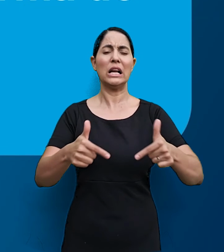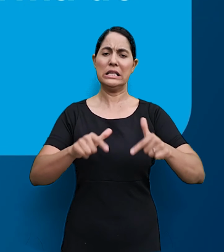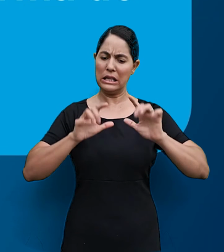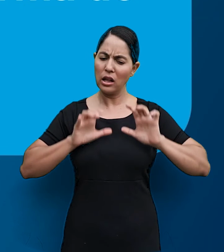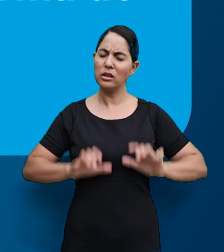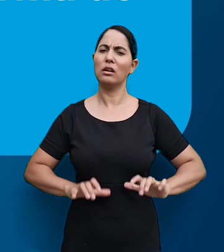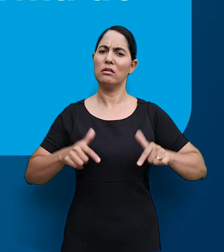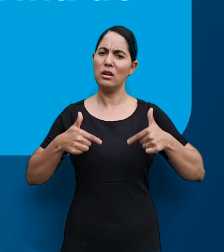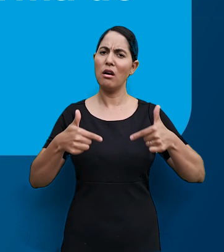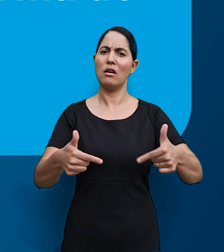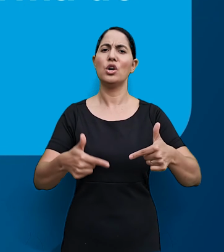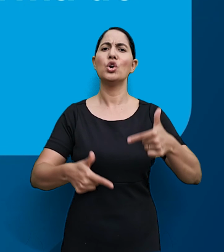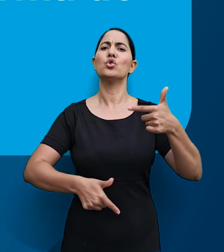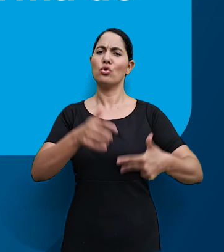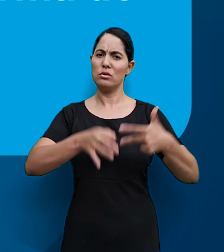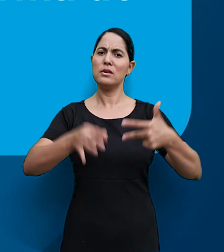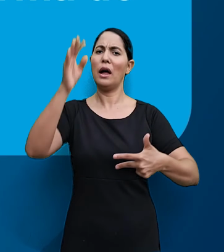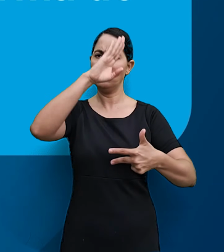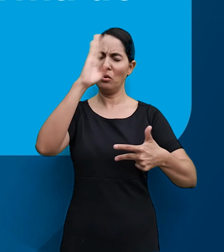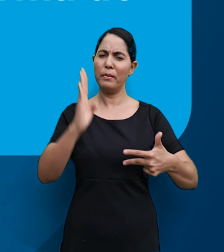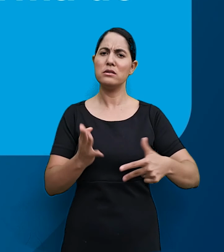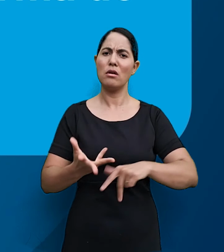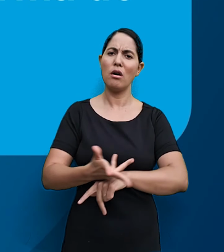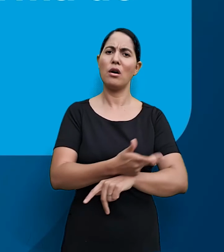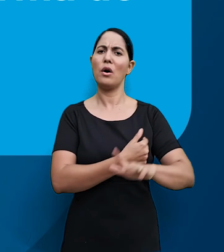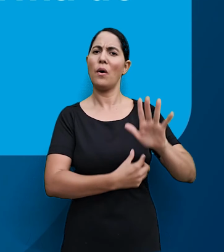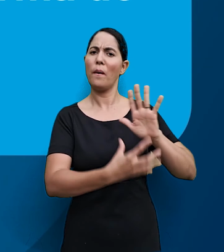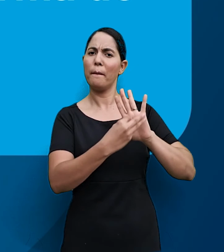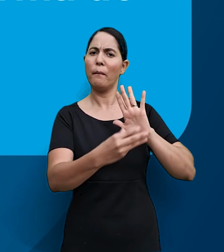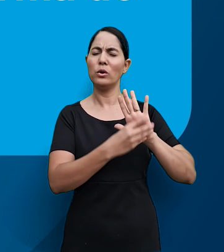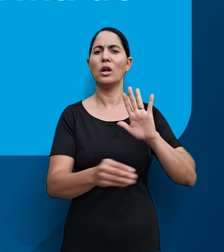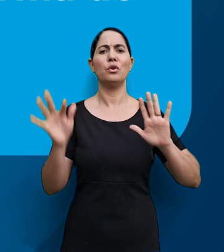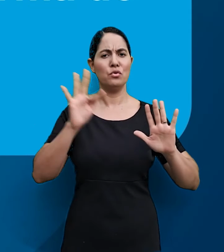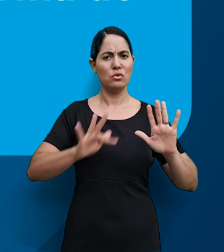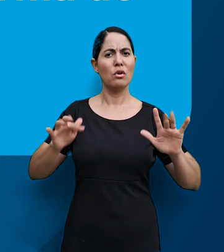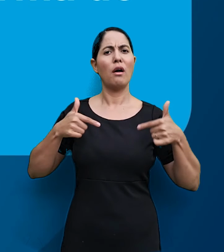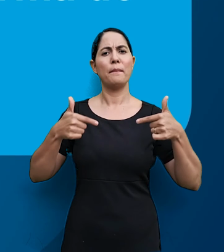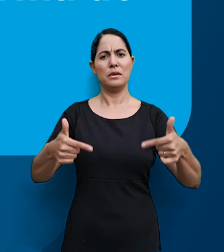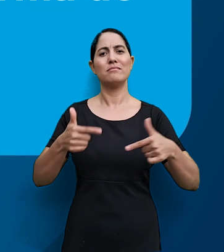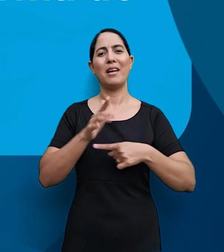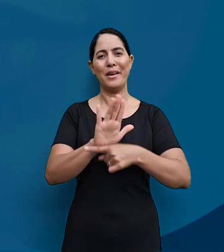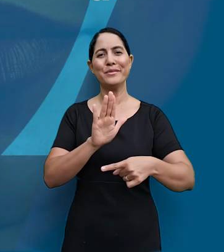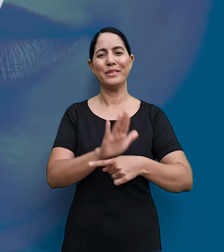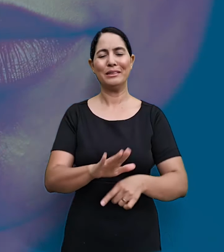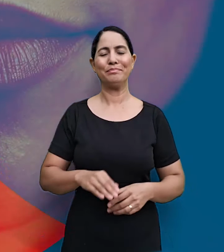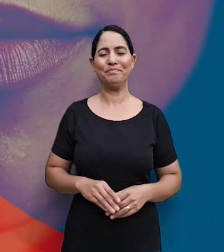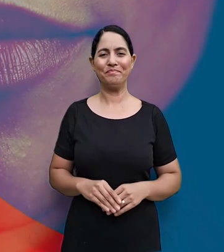dando voz à cidadania e ajudando o judiciário brasileiro a aprimorar seu modelo de funcionamento.